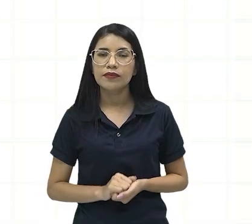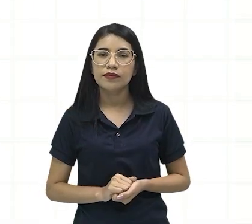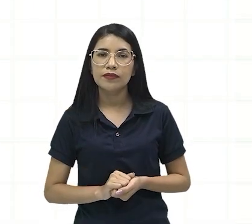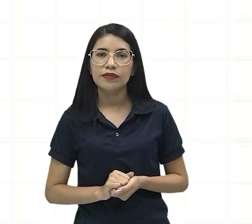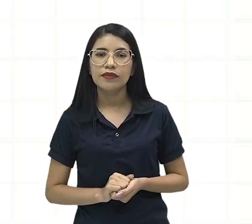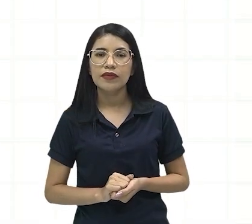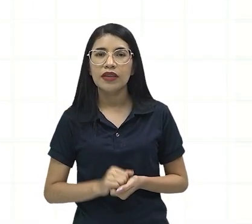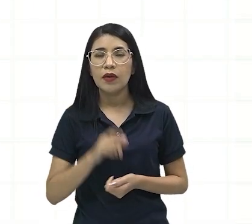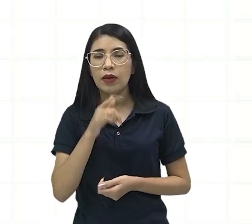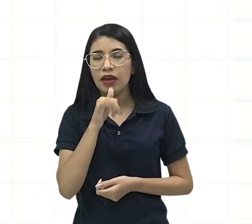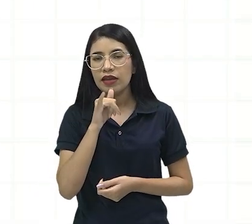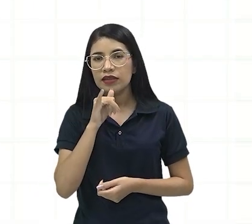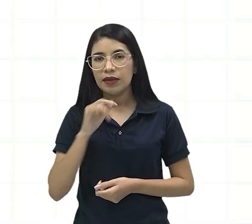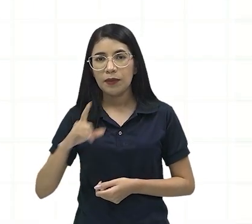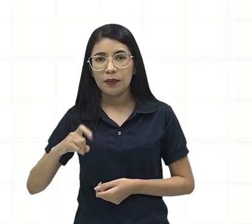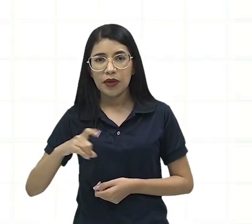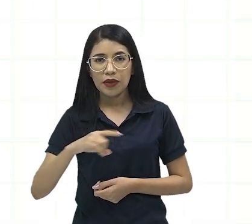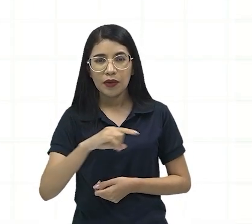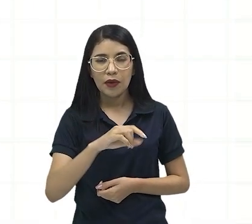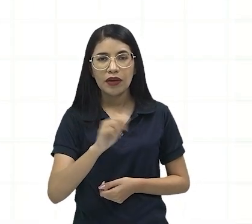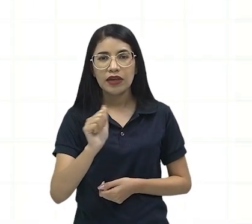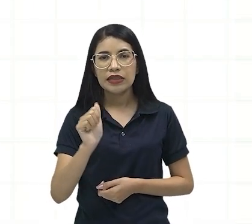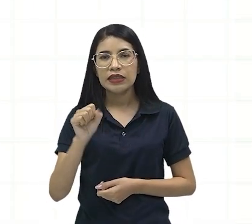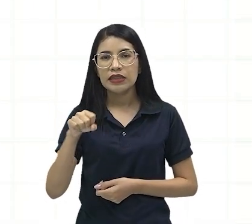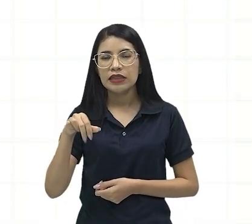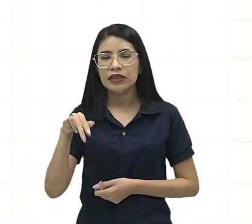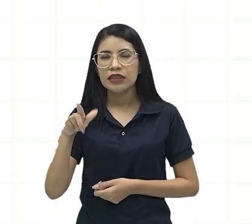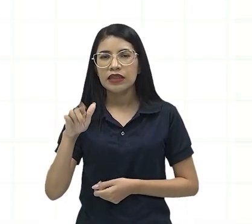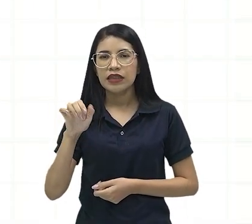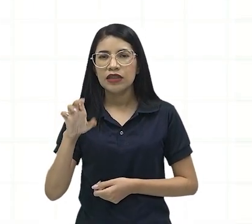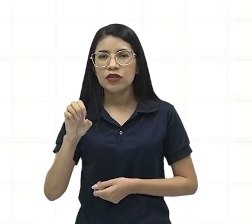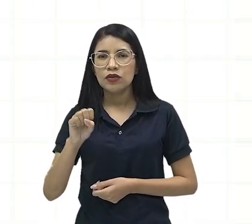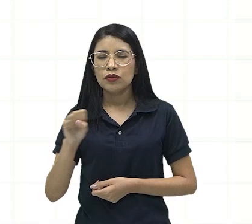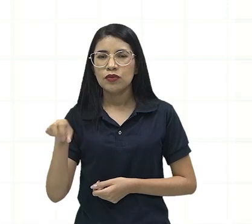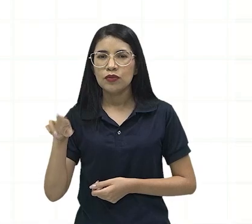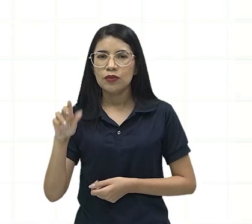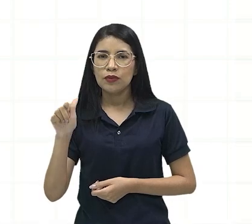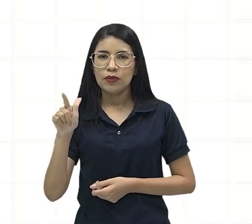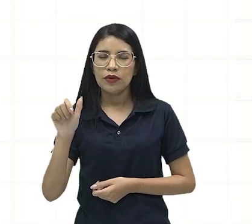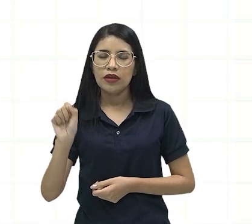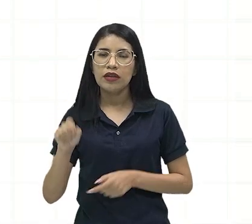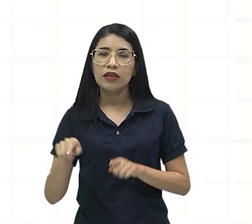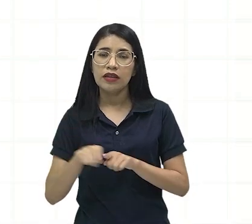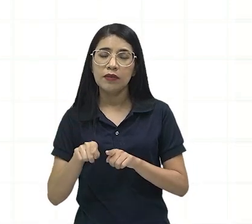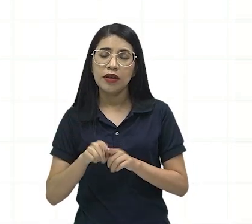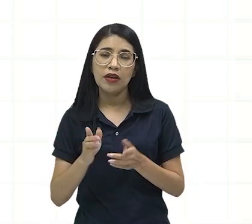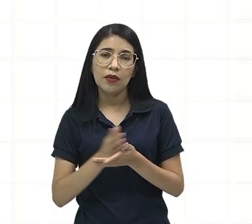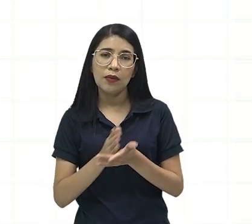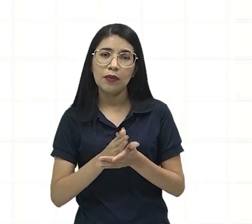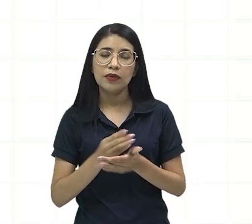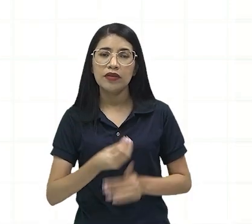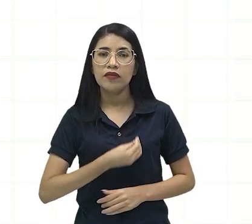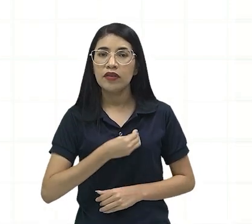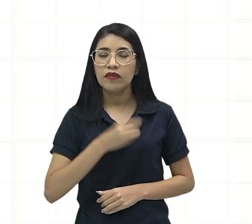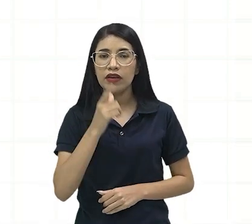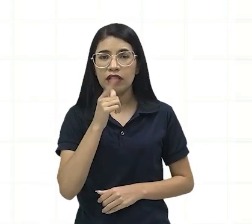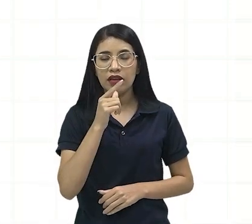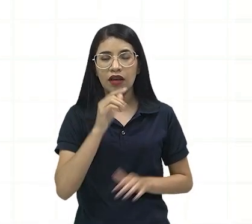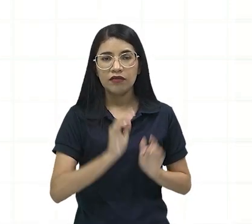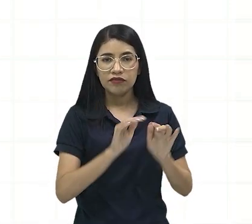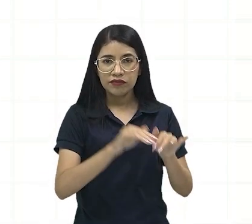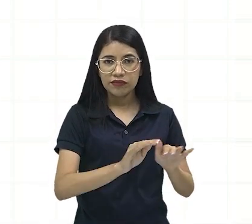as minhocas, sanguessugas e outros animais que são marinhos, como os poliquetas, tá?